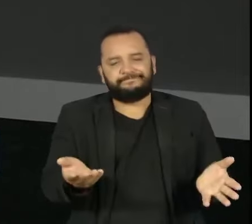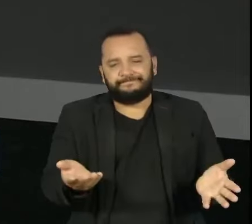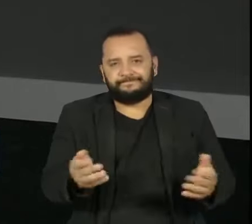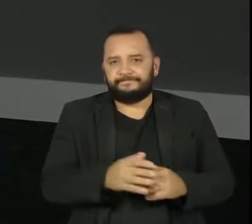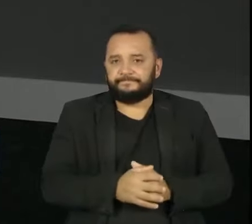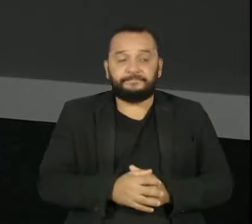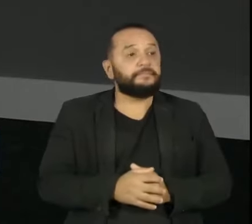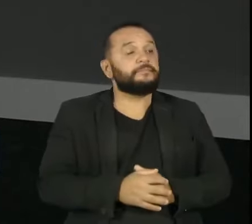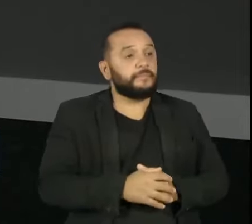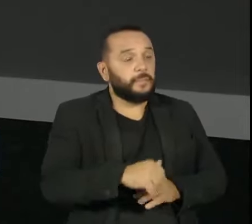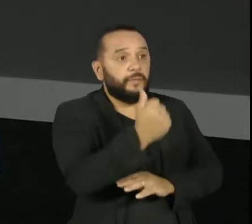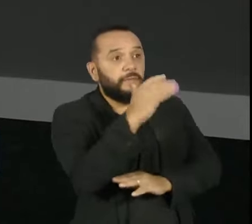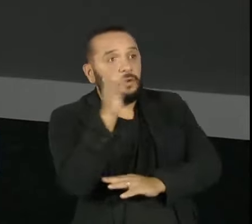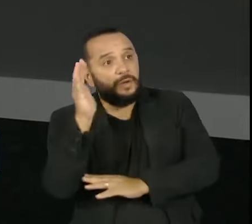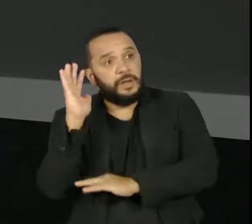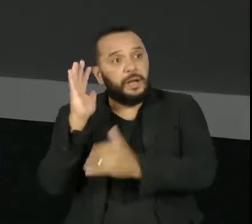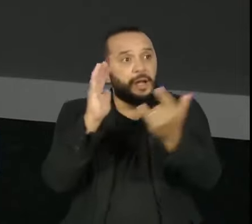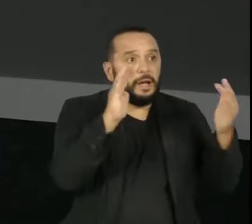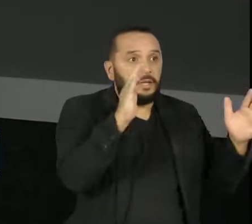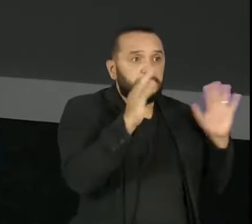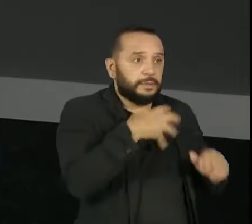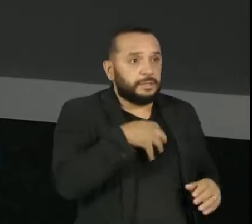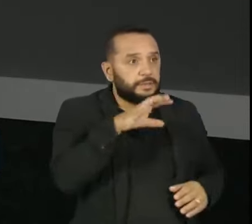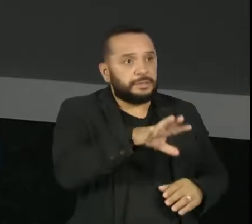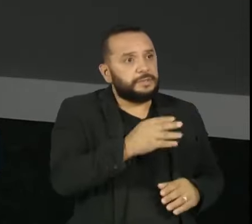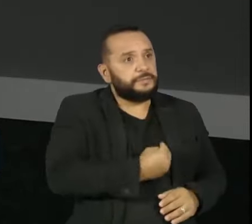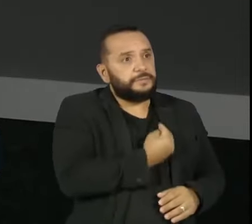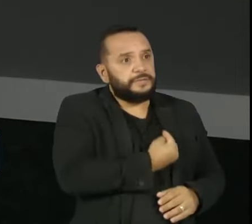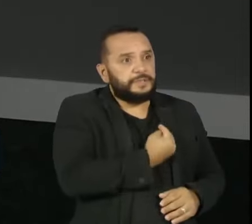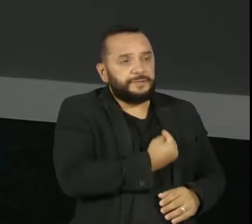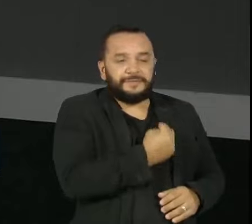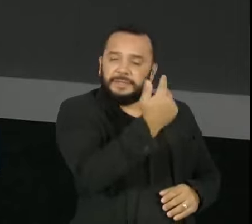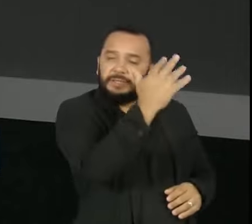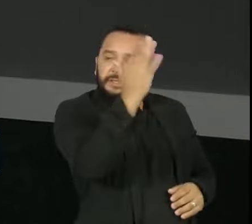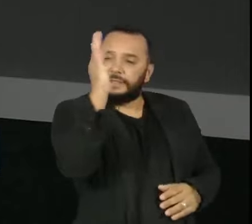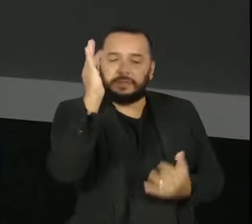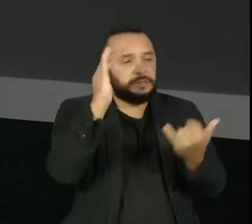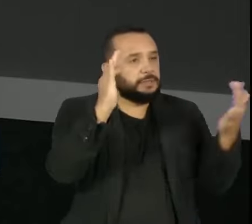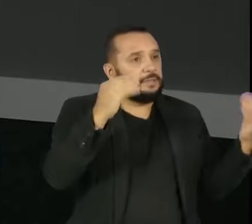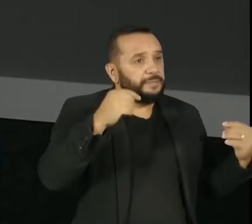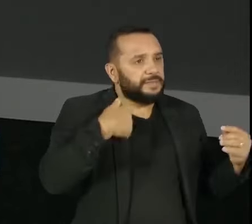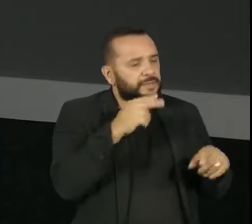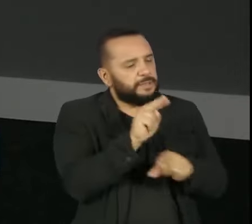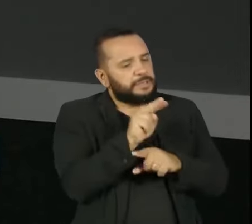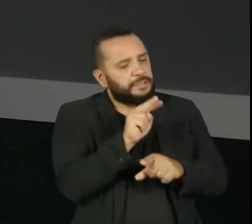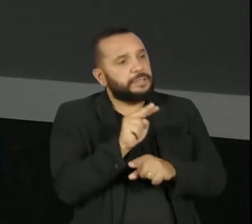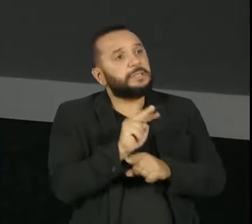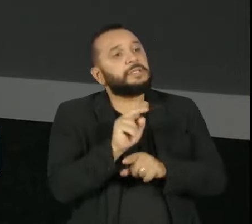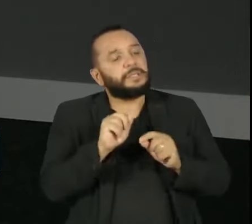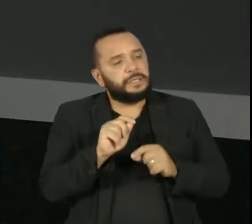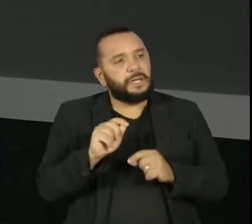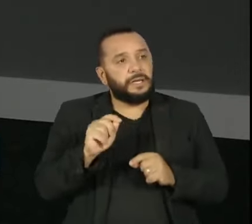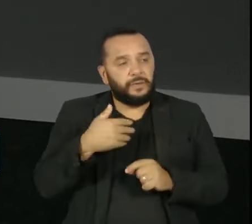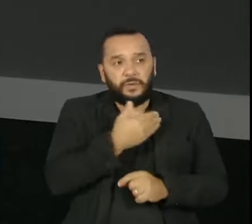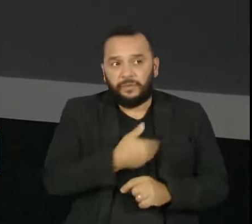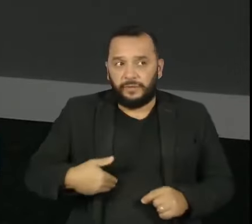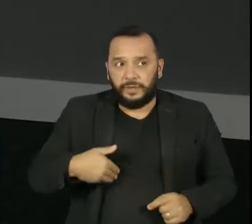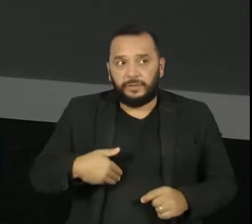necessários diversos esforços globais federais o que você